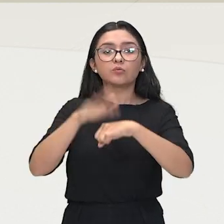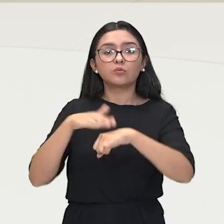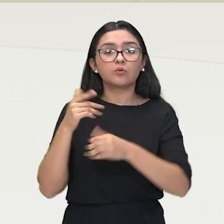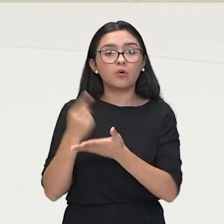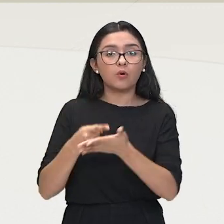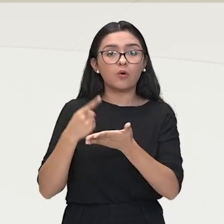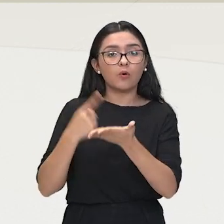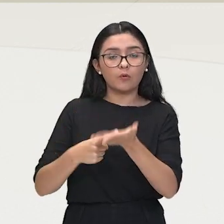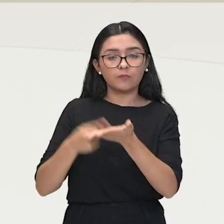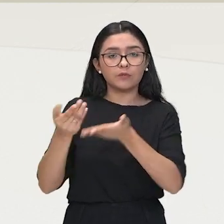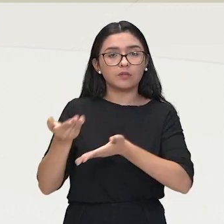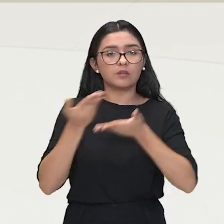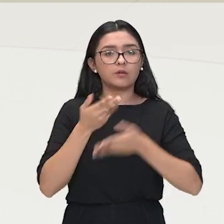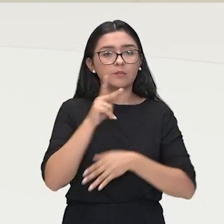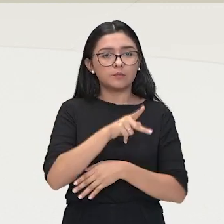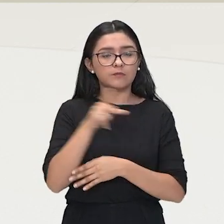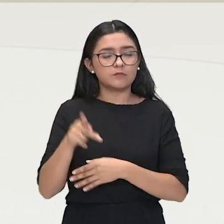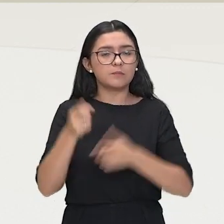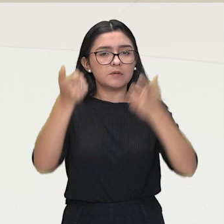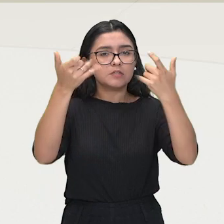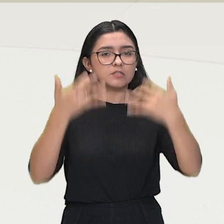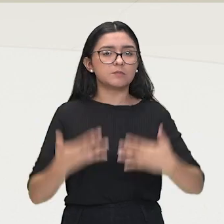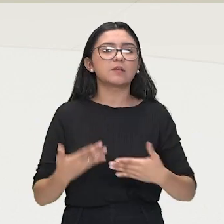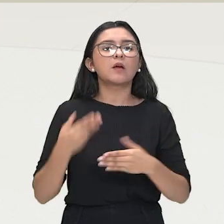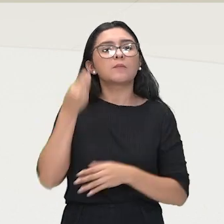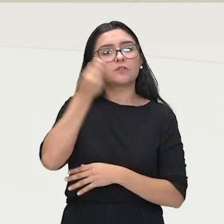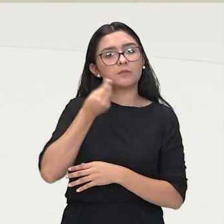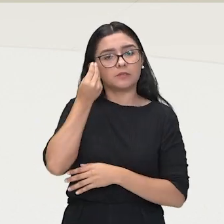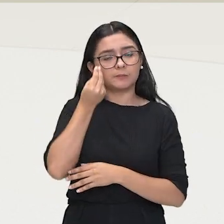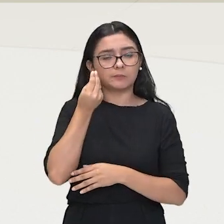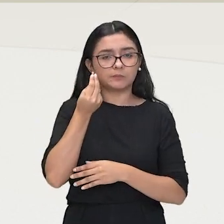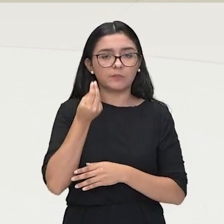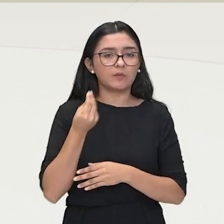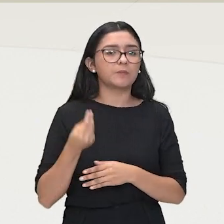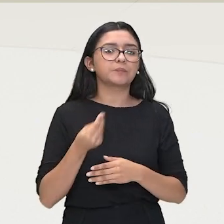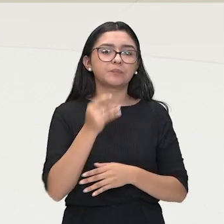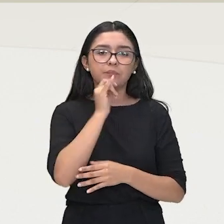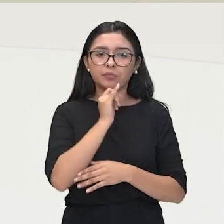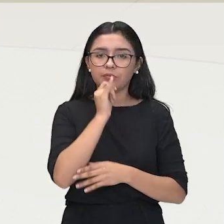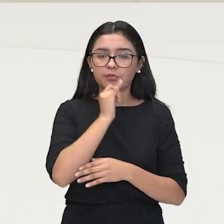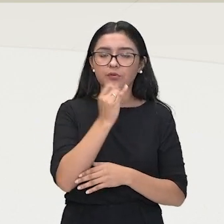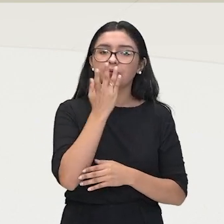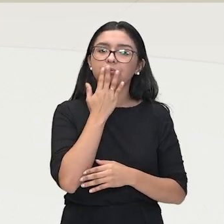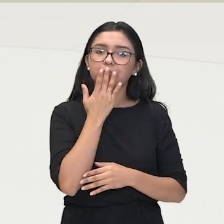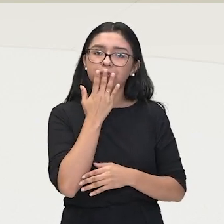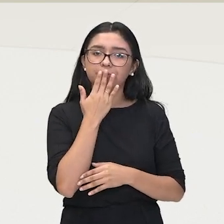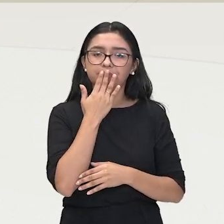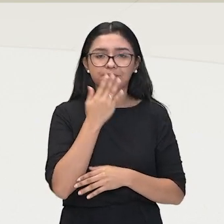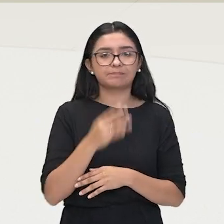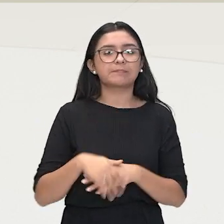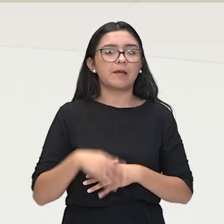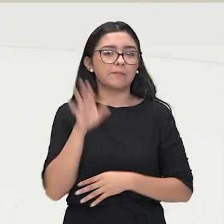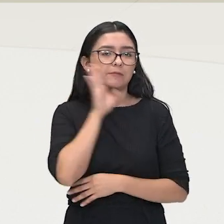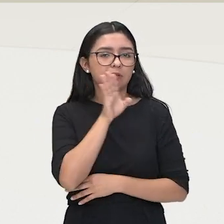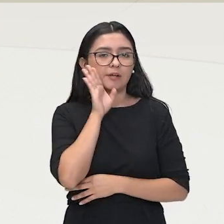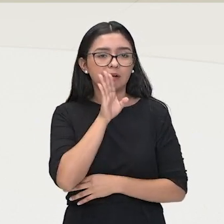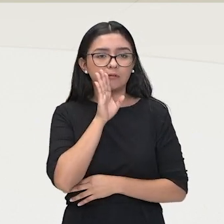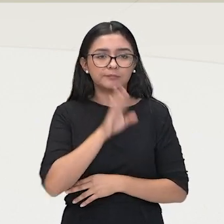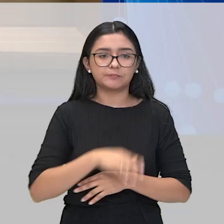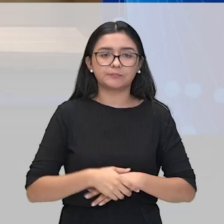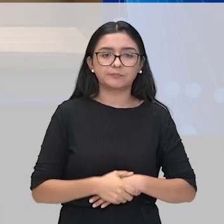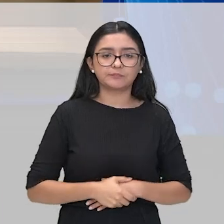acho que tu vai reconhecer para te mostrar um experimento sobre as cores. Dá só uma olhada como esse experimento está muito bacana. Roda o